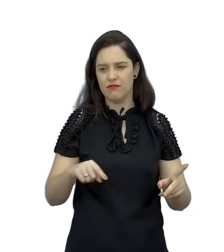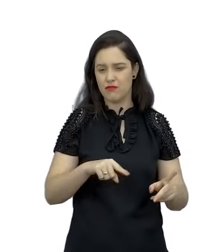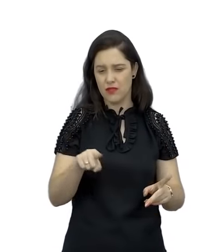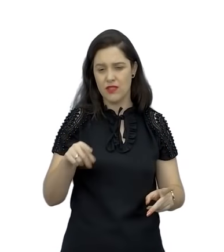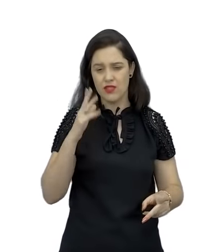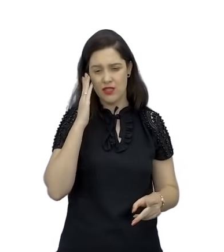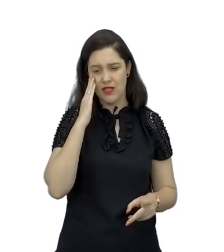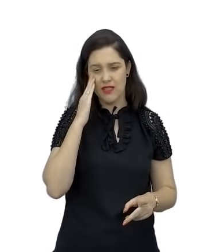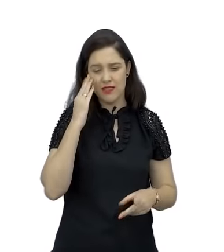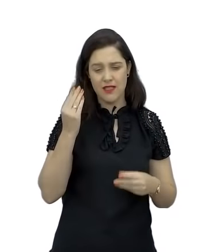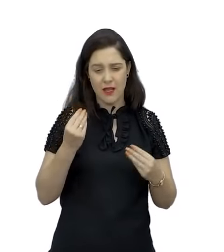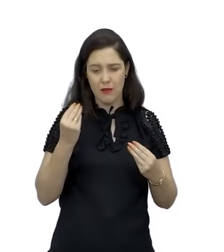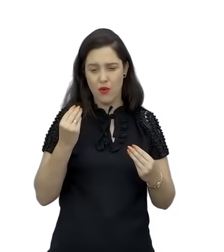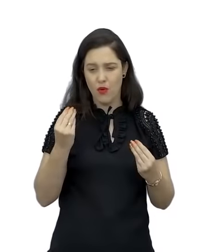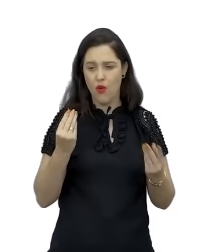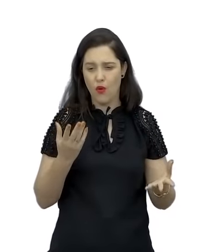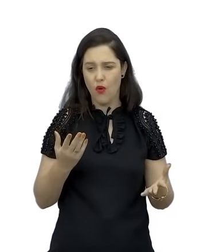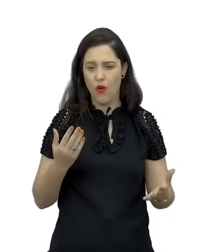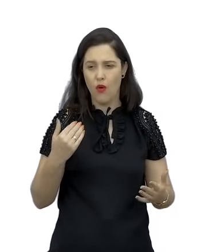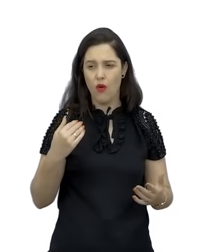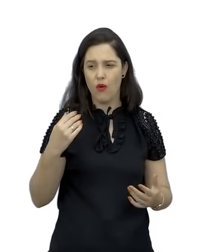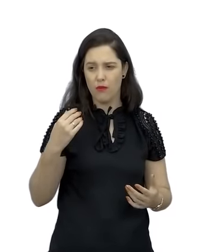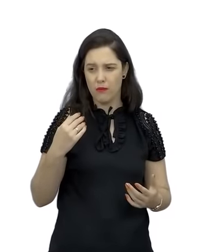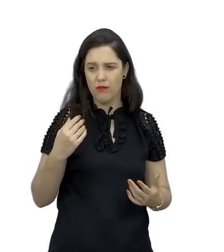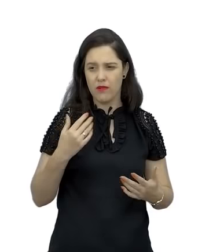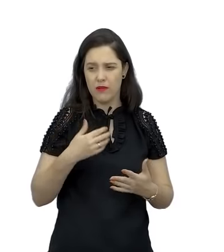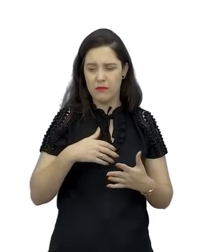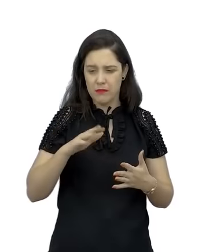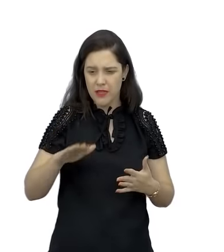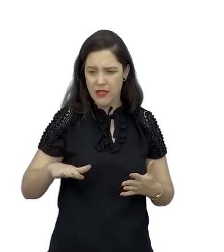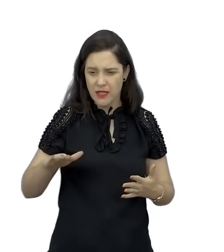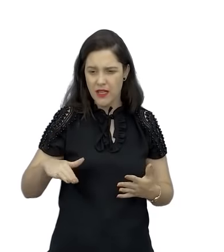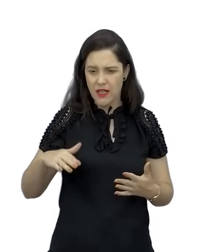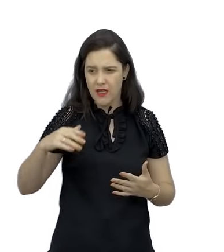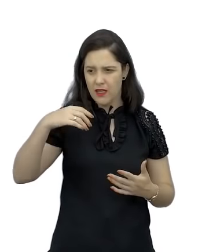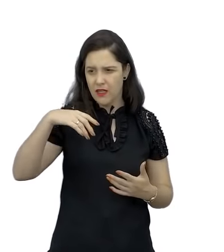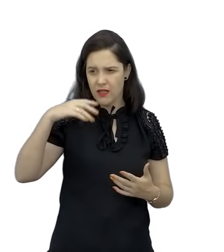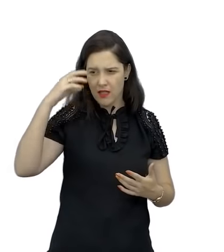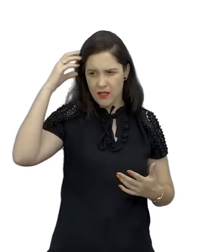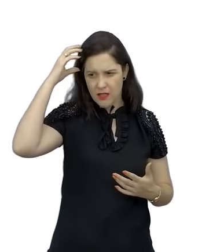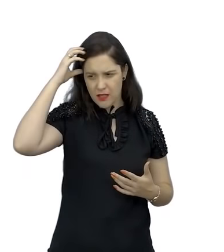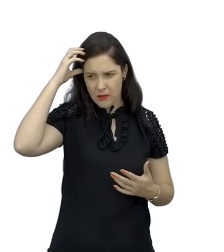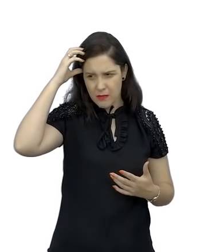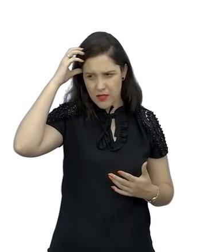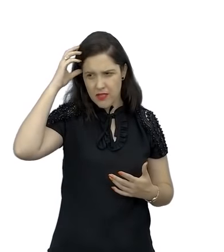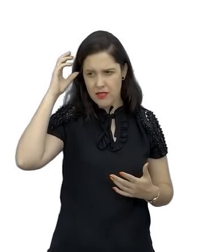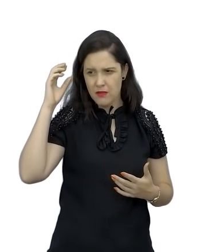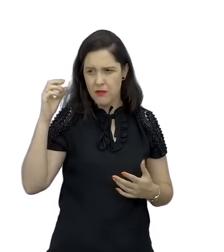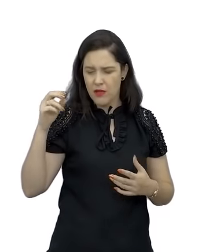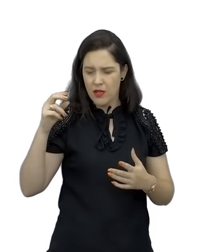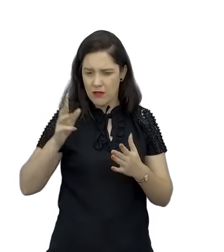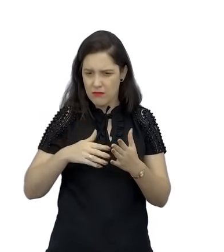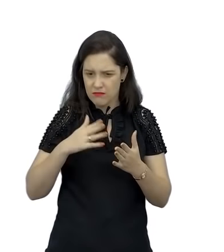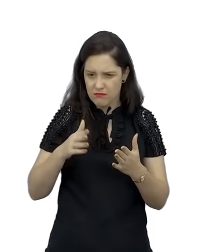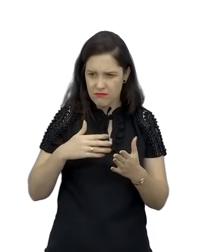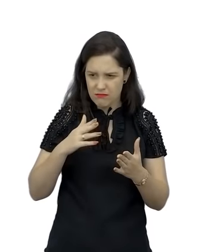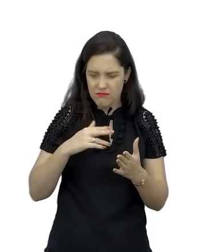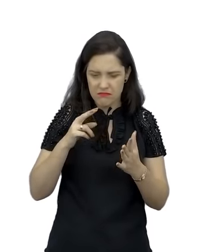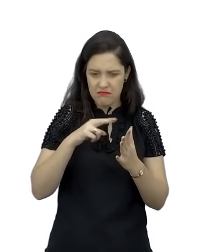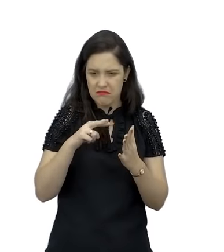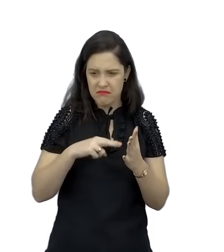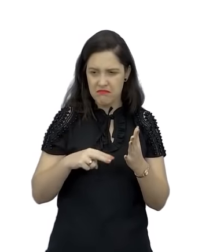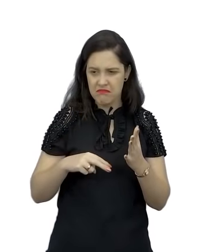vocês, já li O Pequeno Príncipe várias vezes. E cada vez que eu leio O Pequeno Príncipe, eu olho, eu tenho um foco diferente. É a mesma